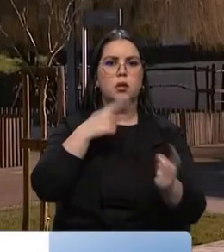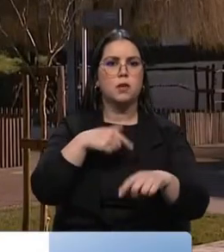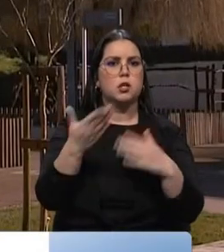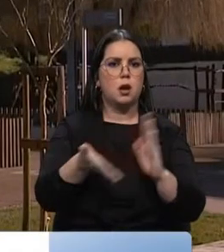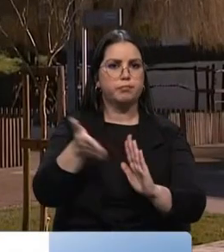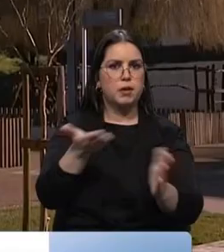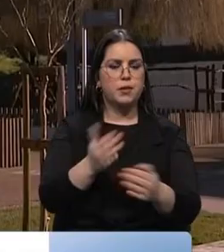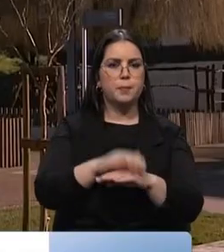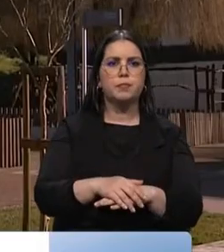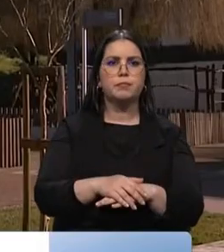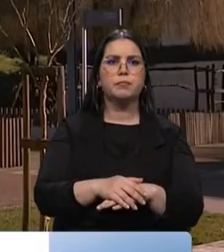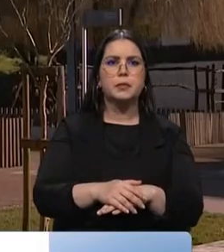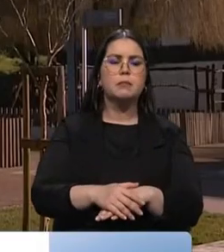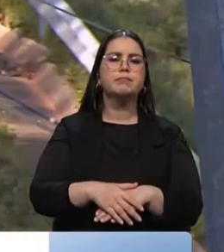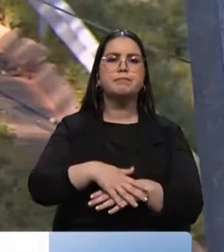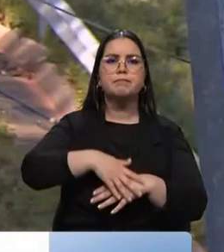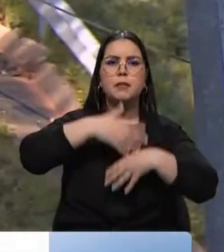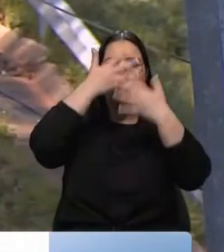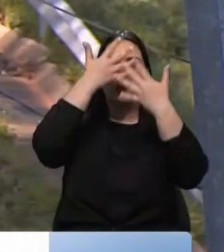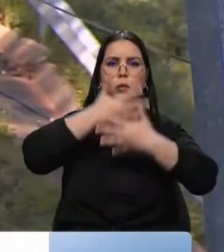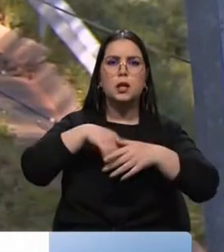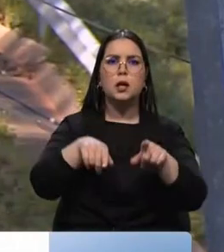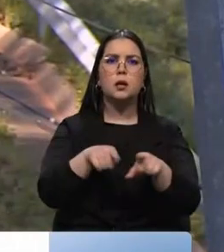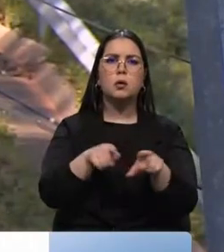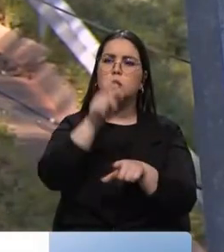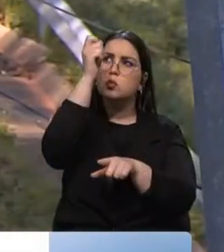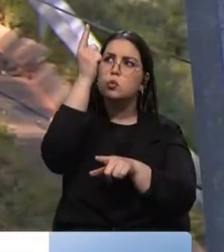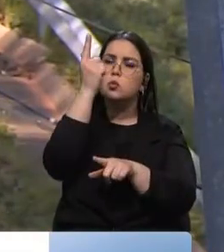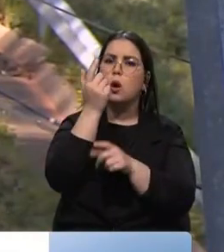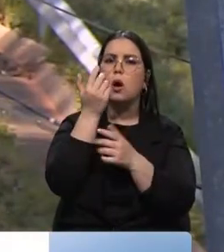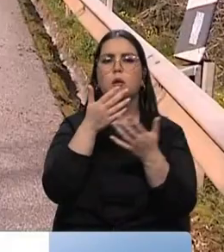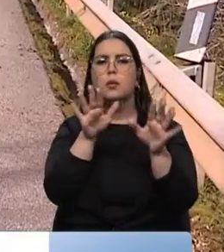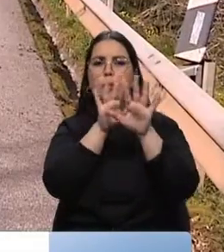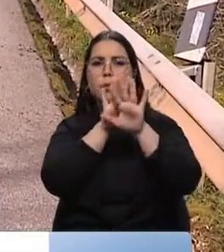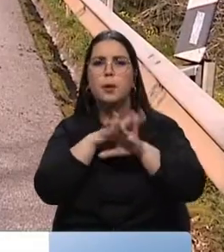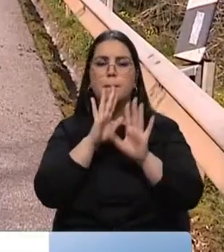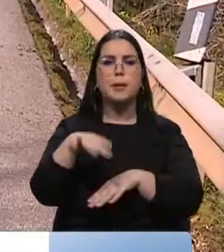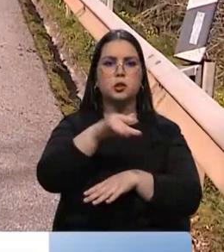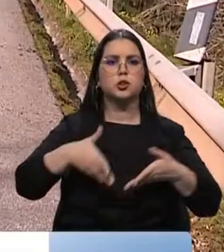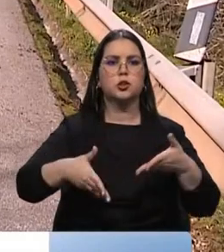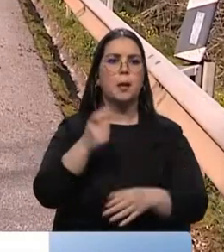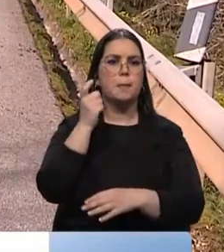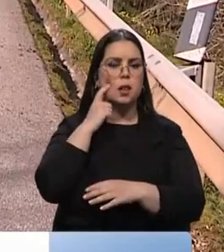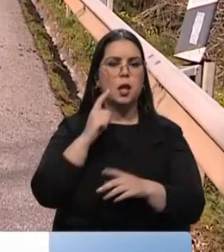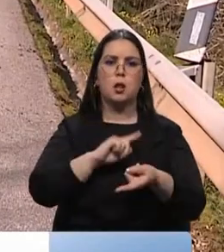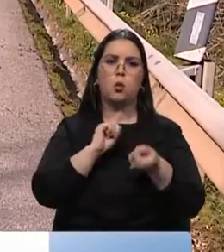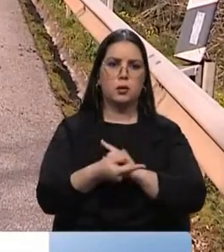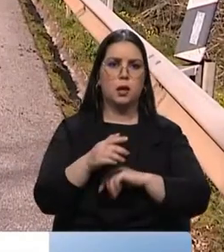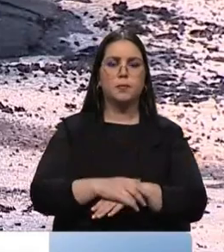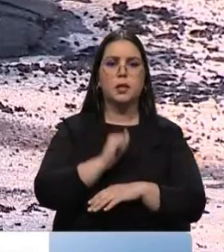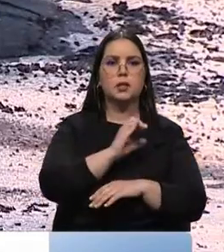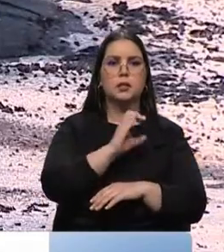O dia soalheiro traz a ilusão do regresso à rotina, mas as estradas de Penela dizem o contrário. O IC3, que liga o concelho